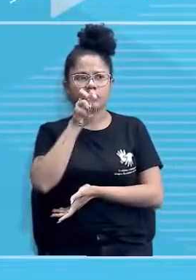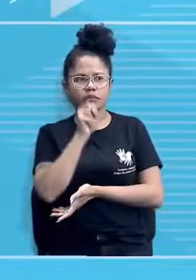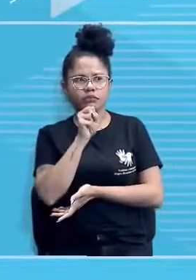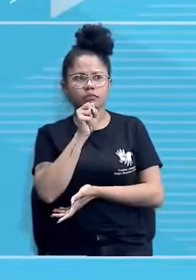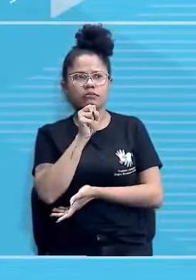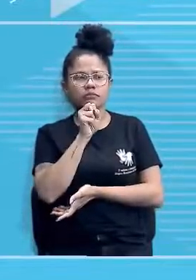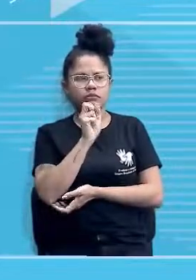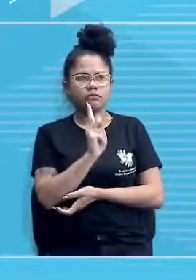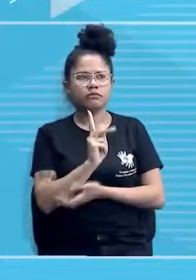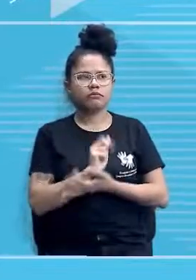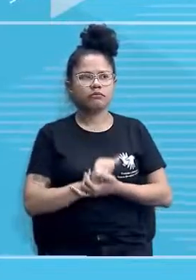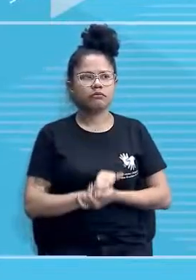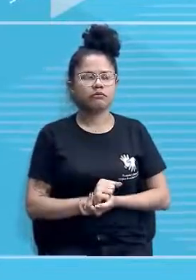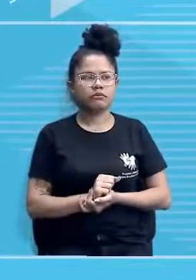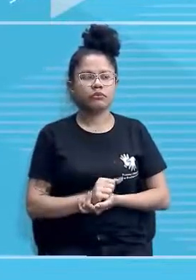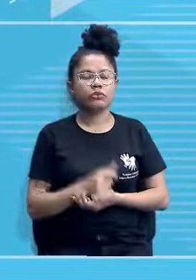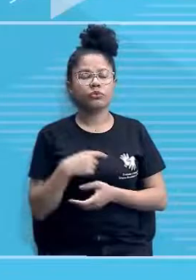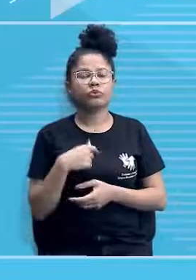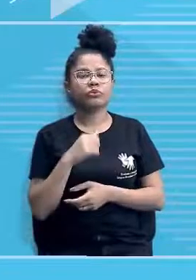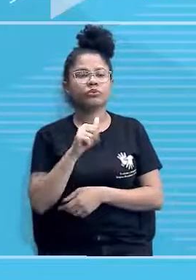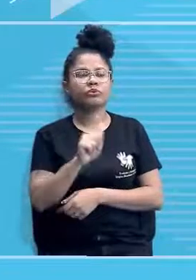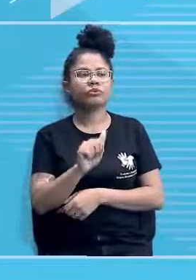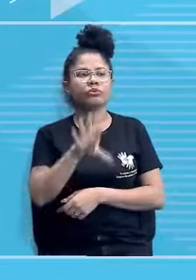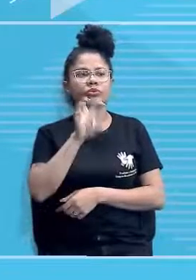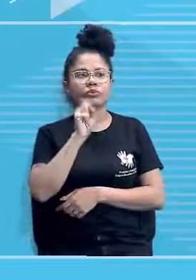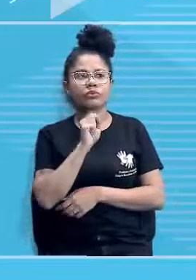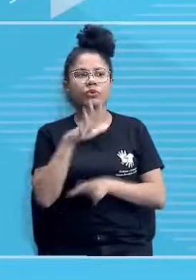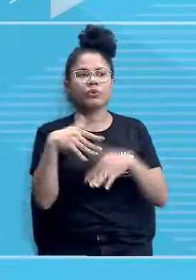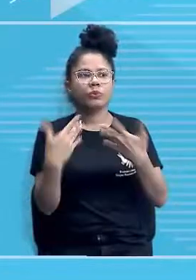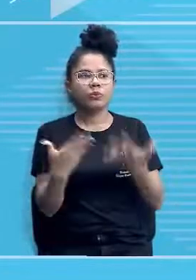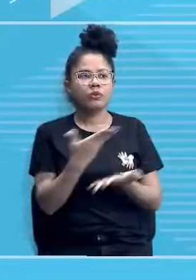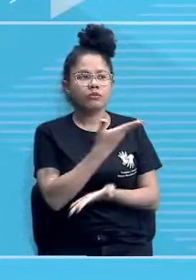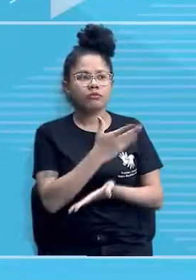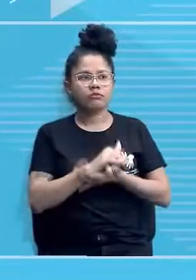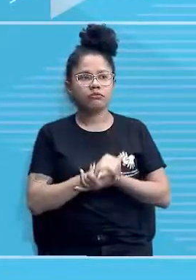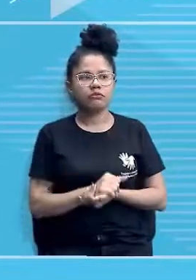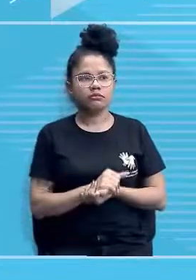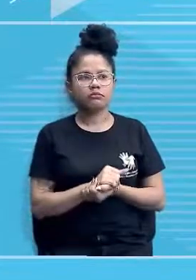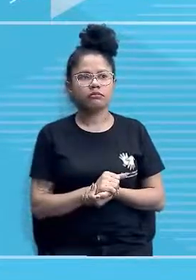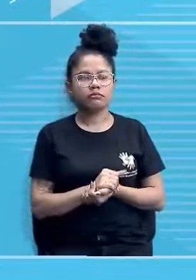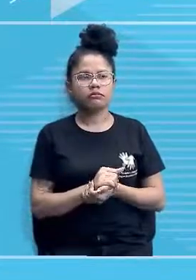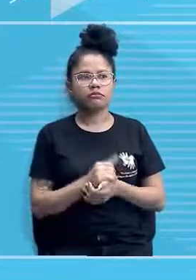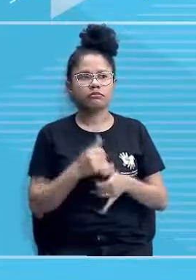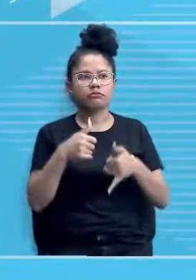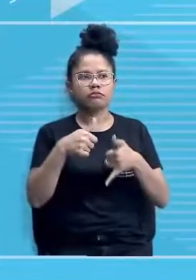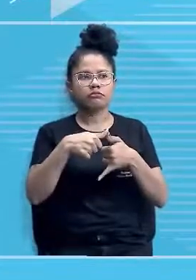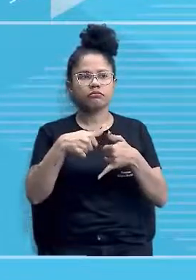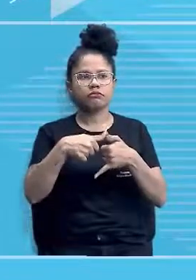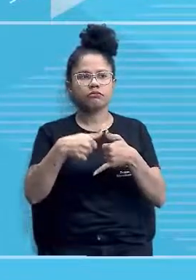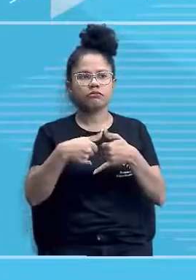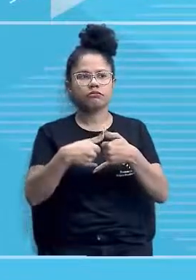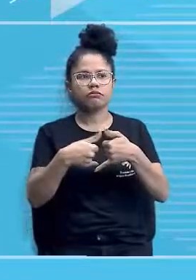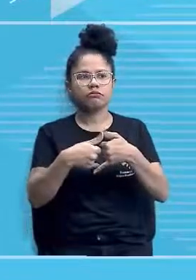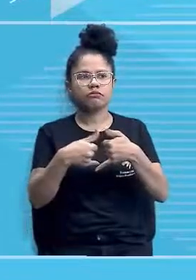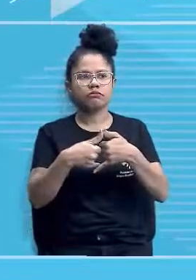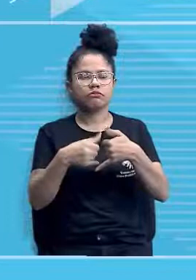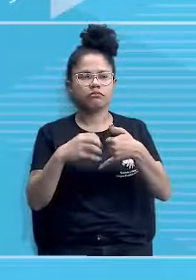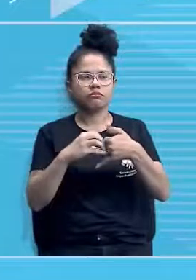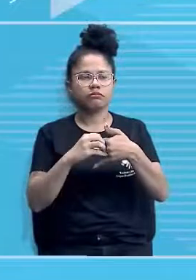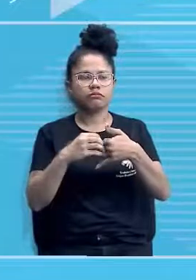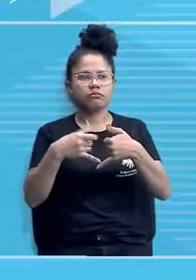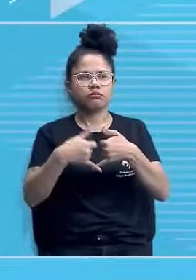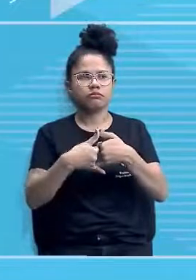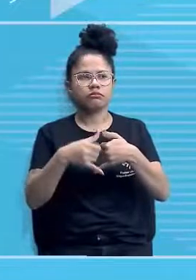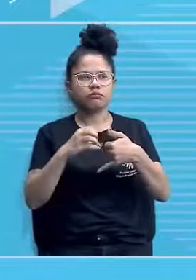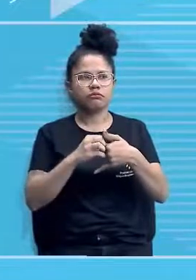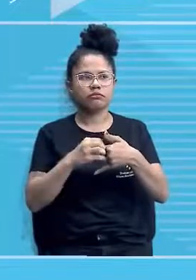mina aromática que é que nós queremos aí ó olha a menina ó c6h cinco essa mina tá bom que aqui nós queremos